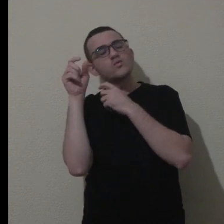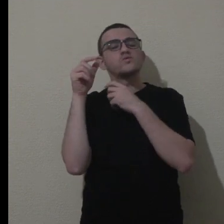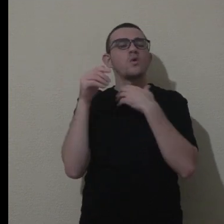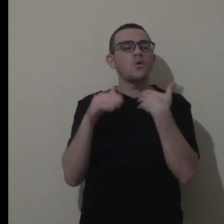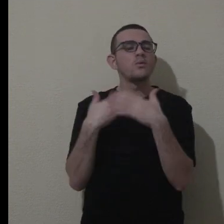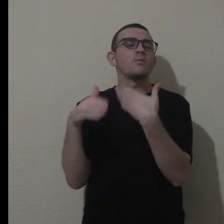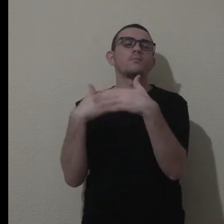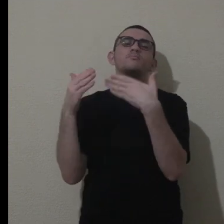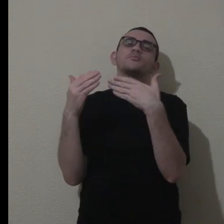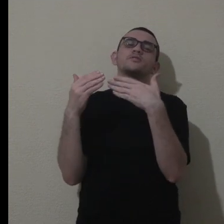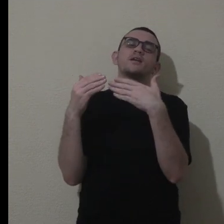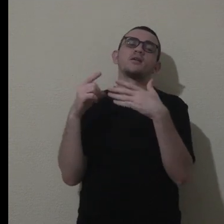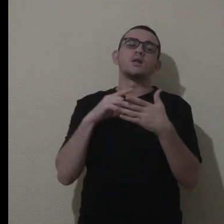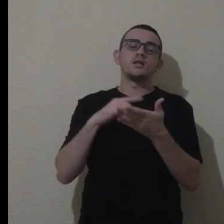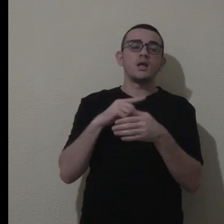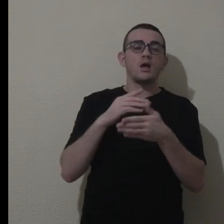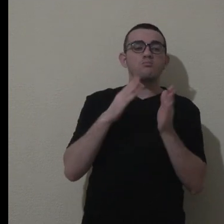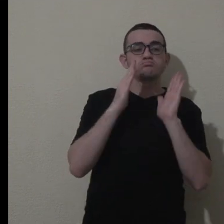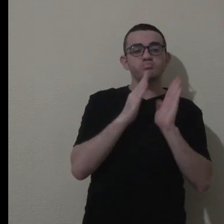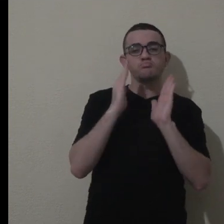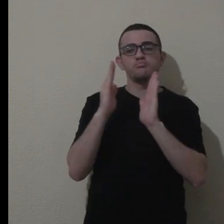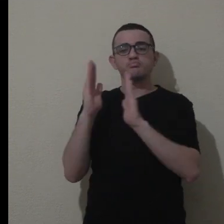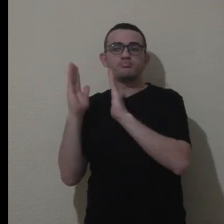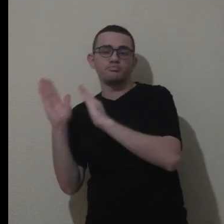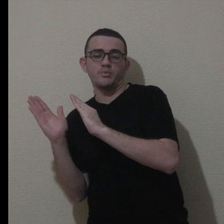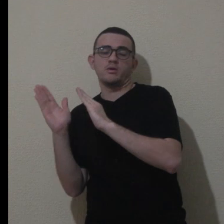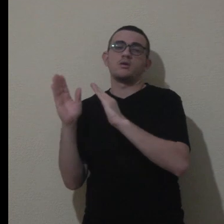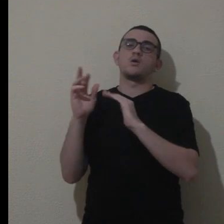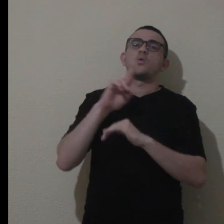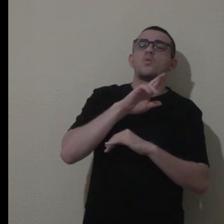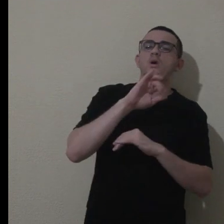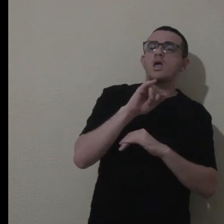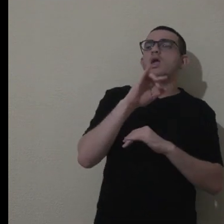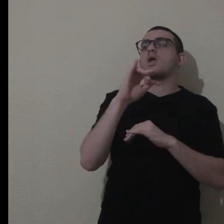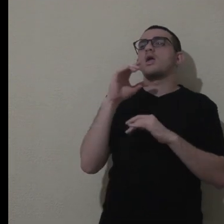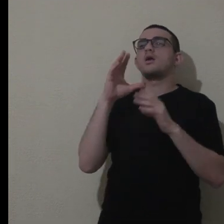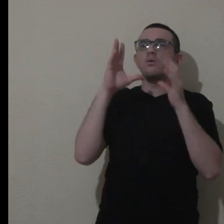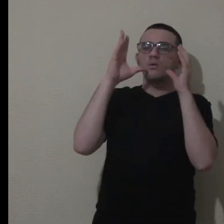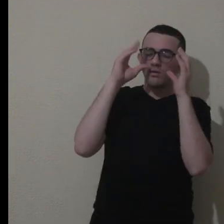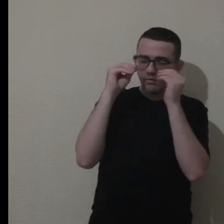o processo do sono, ele tem suas etapas do sono REM e não REM, que